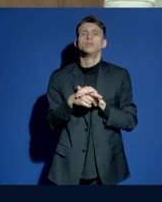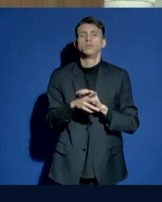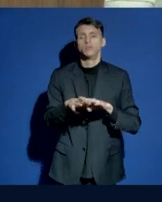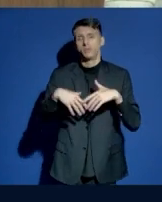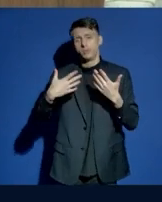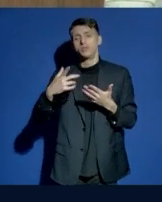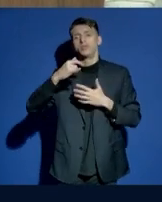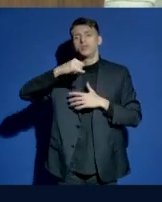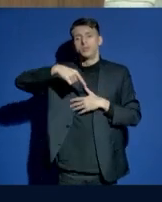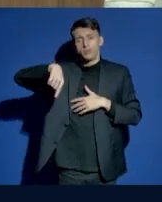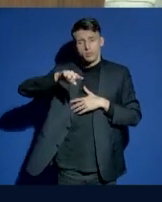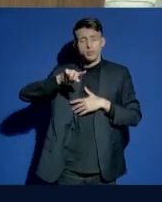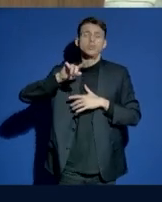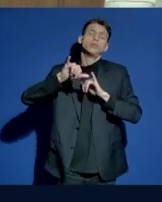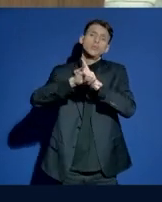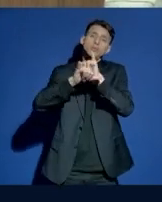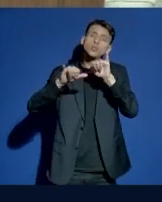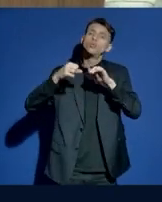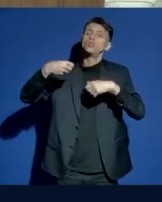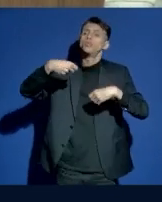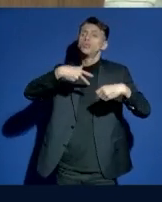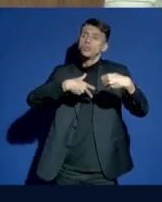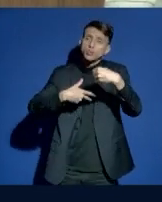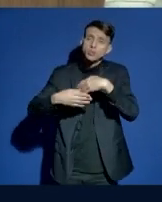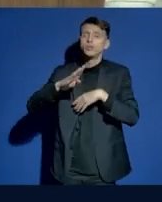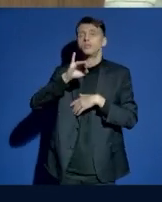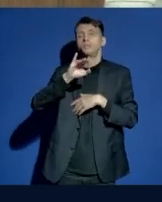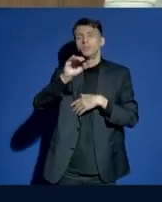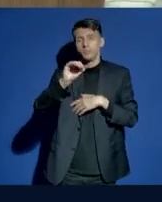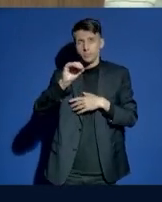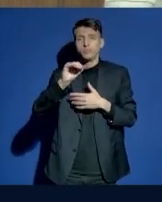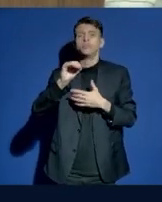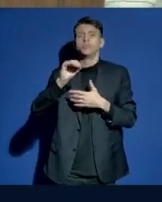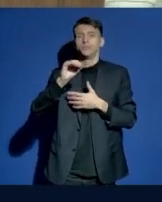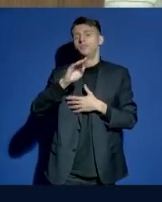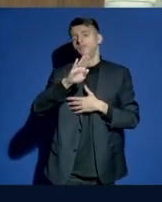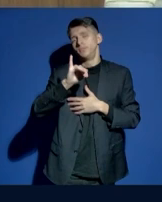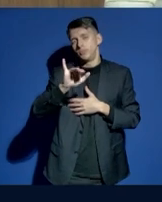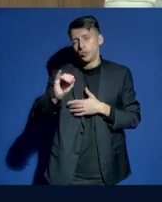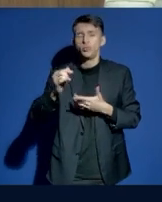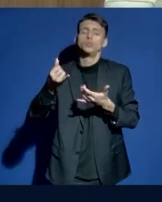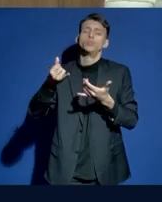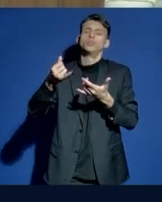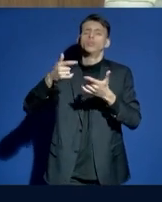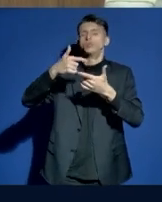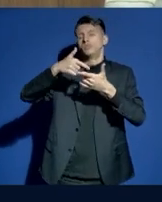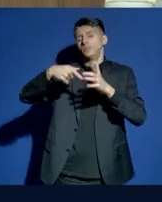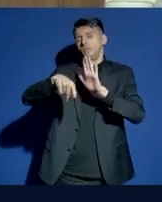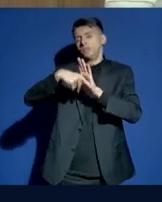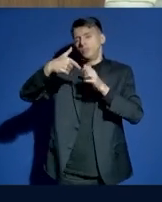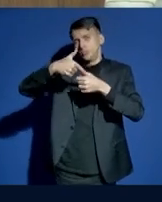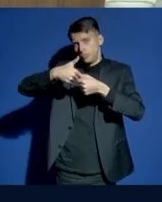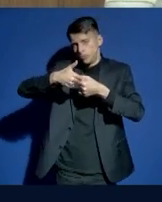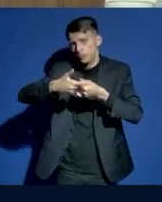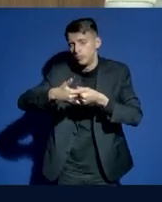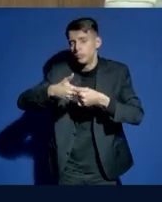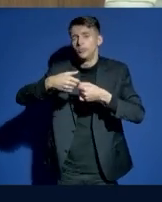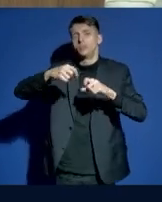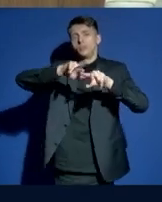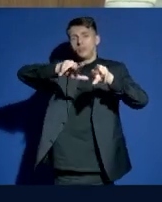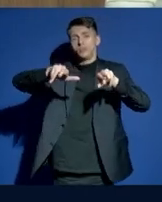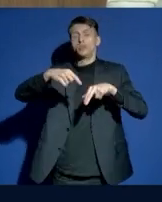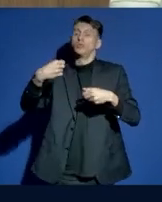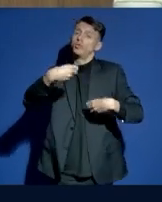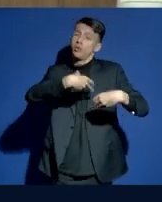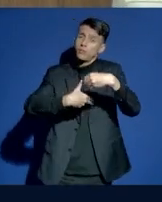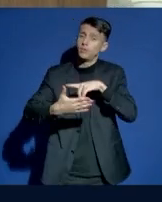Chamado escopo 2 nós estamos muito bem mesmo e nos copo 3 voltando agora para o mercado externo todas as novas